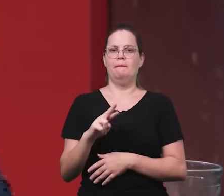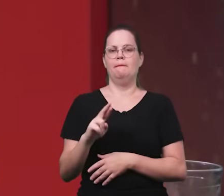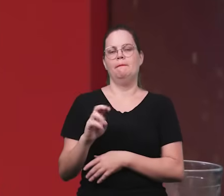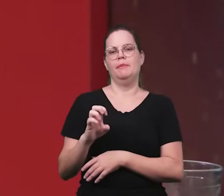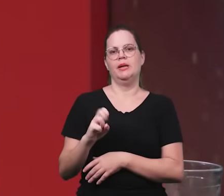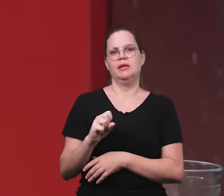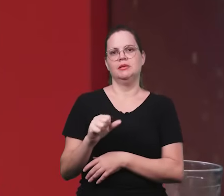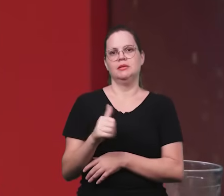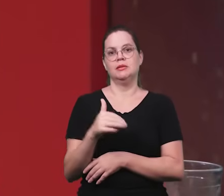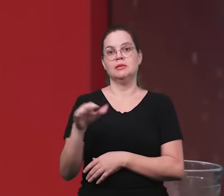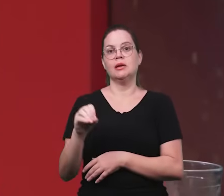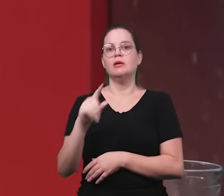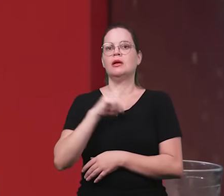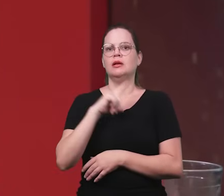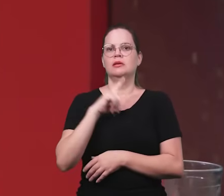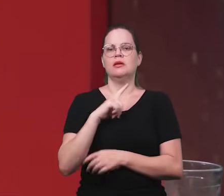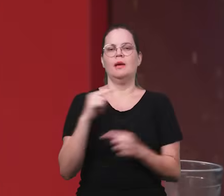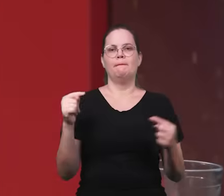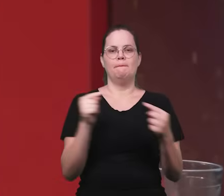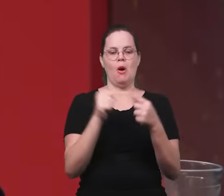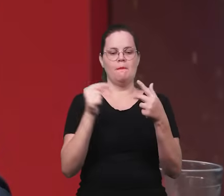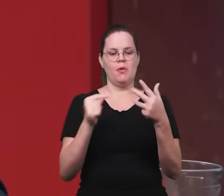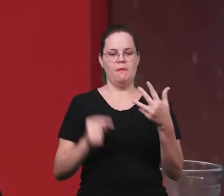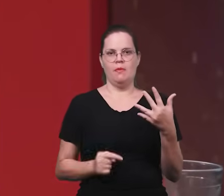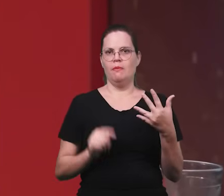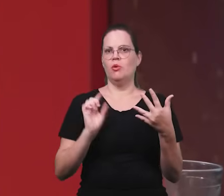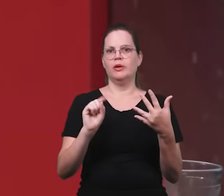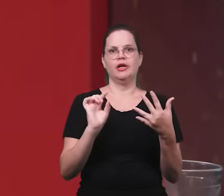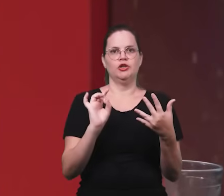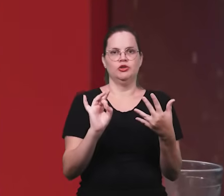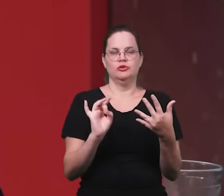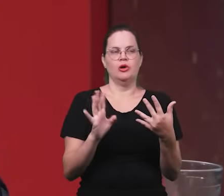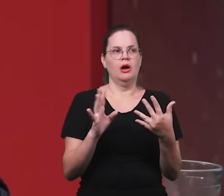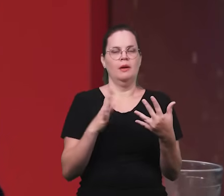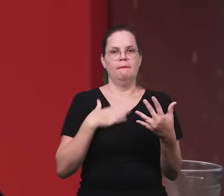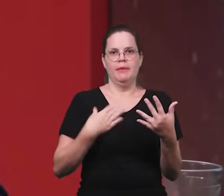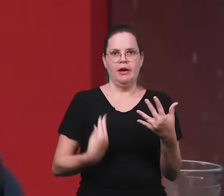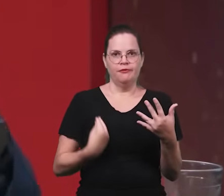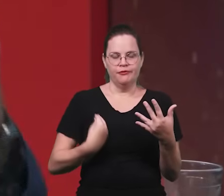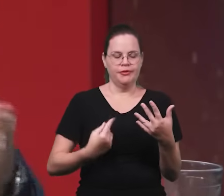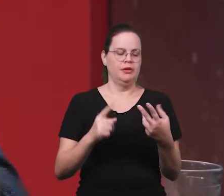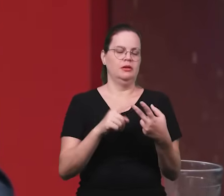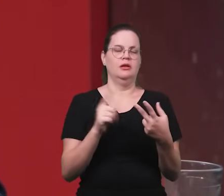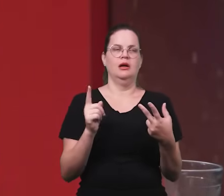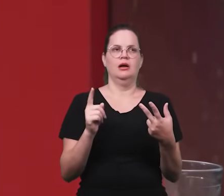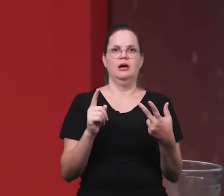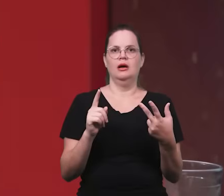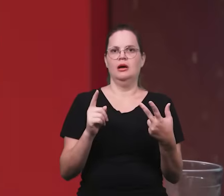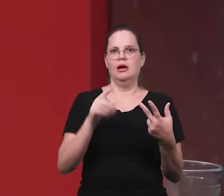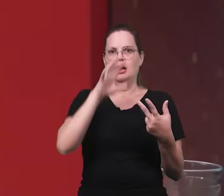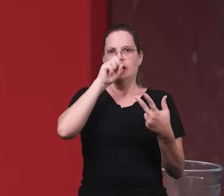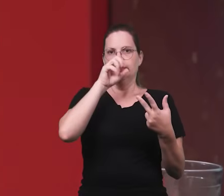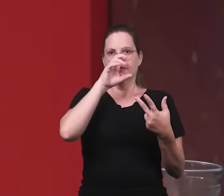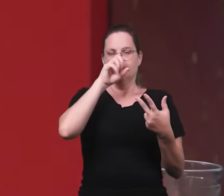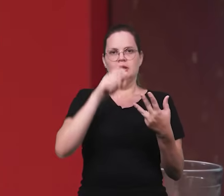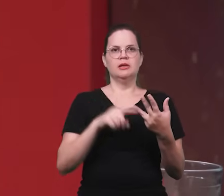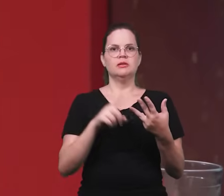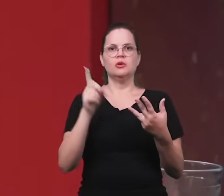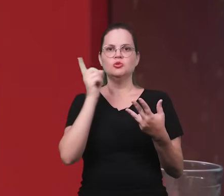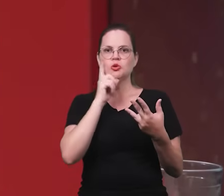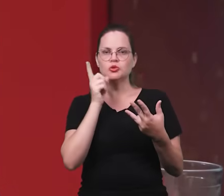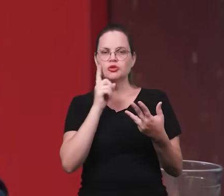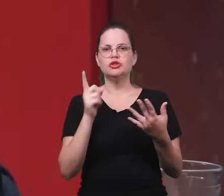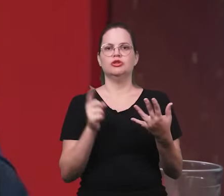com a nossa vida, a nossa respiração, a nosso cotidiano, então as